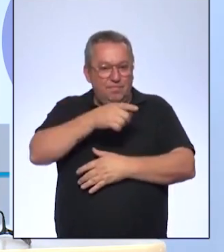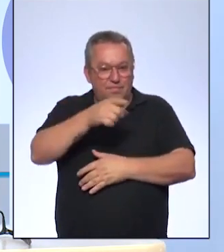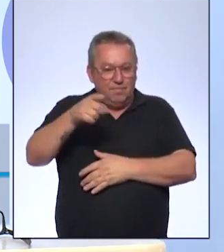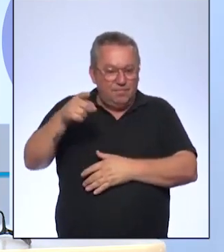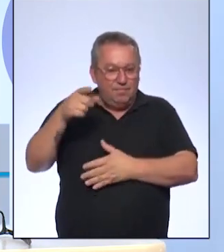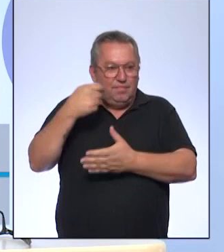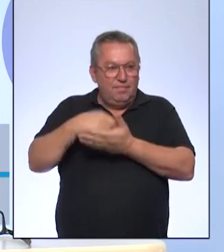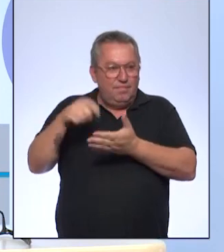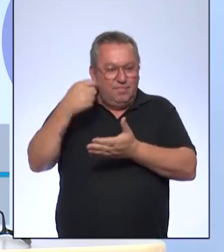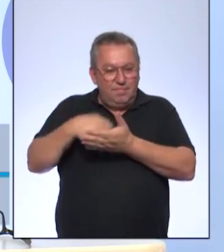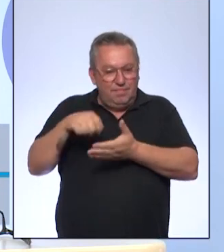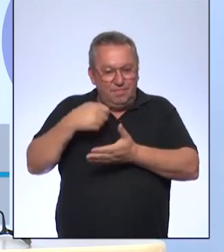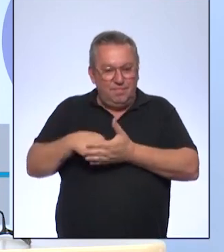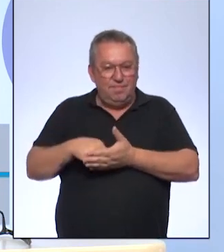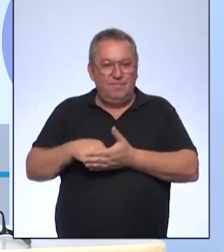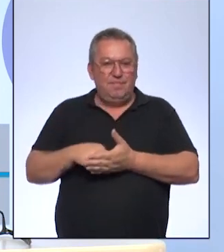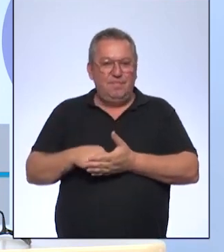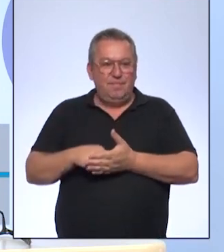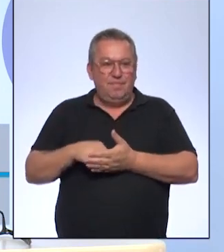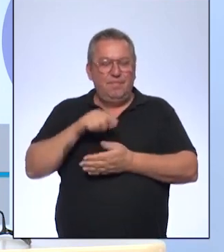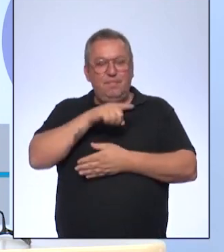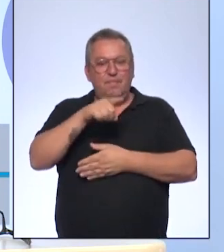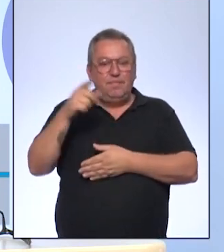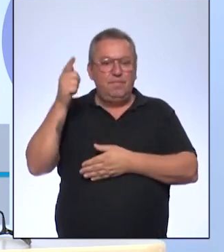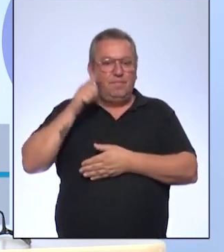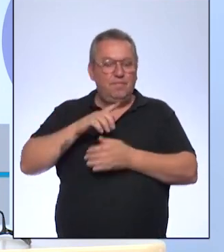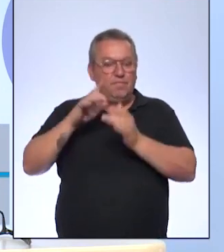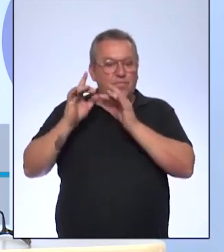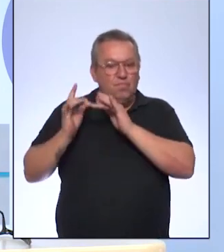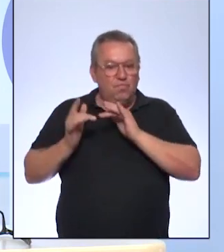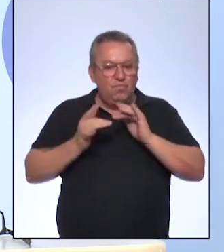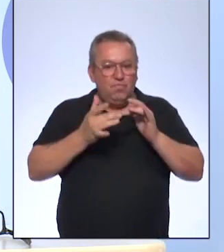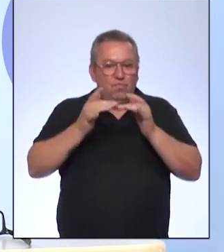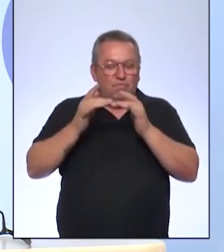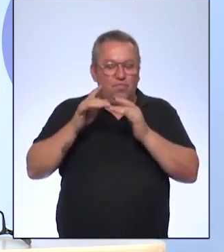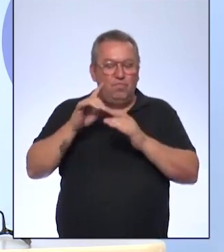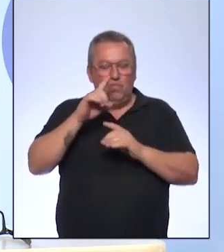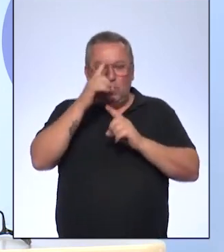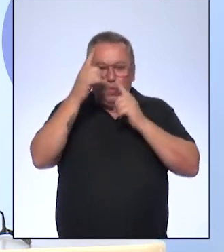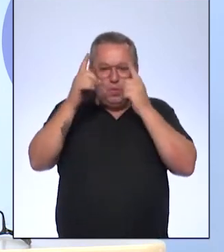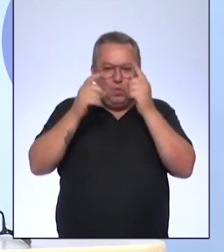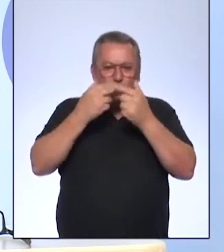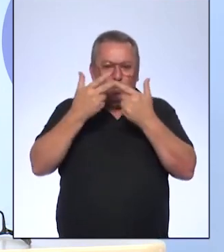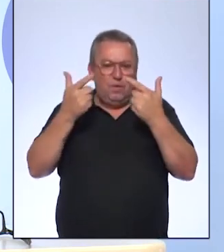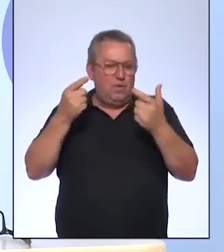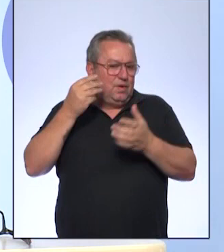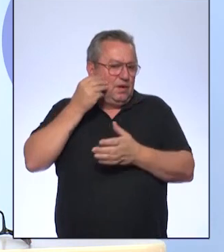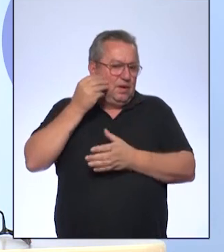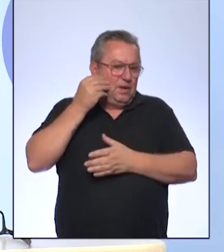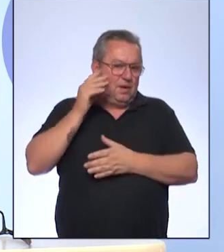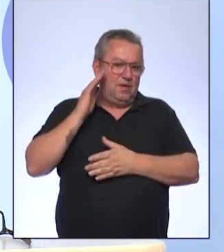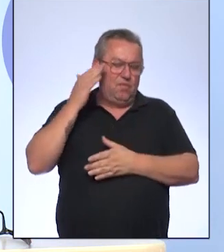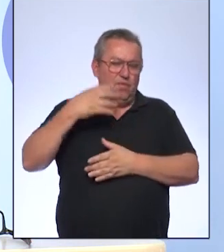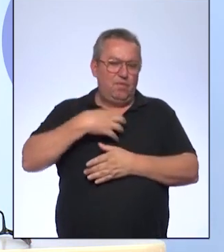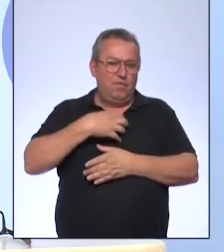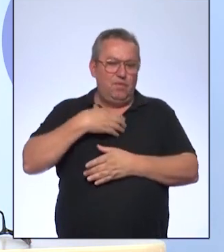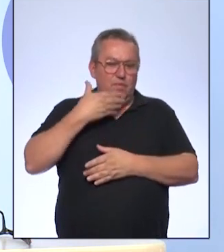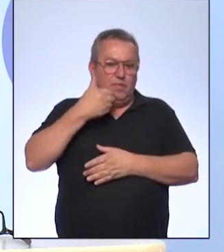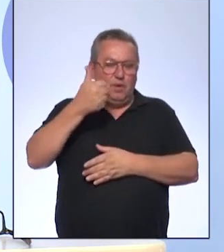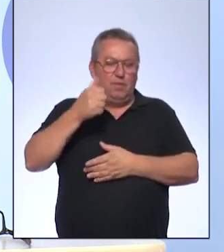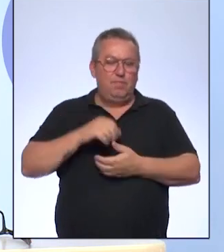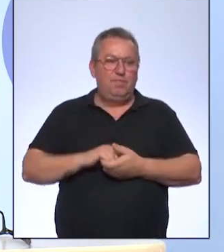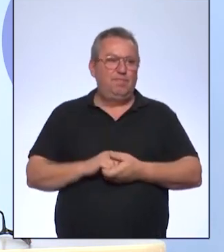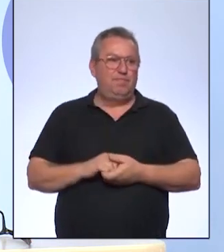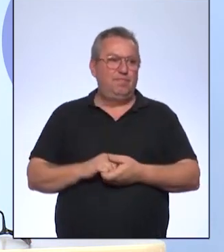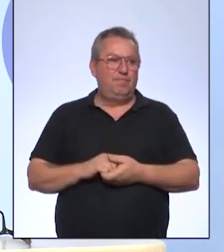vocês escrevem, o que vocês interagem, as dúvidas, e a gente vai tentar resolver da melhor forma possível, né,